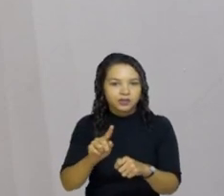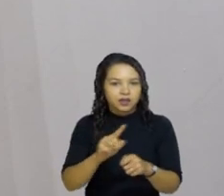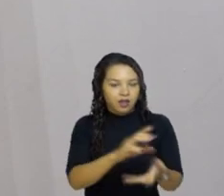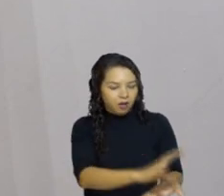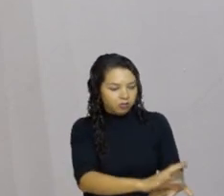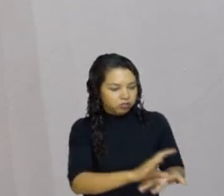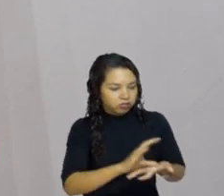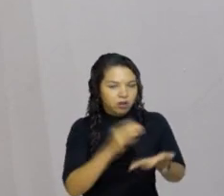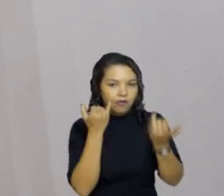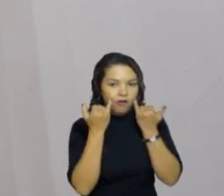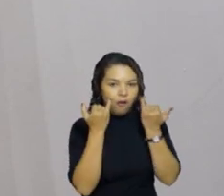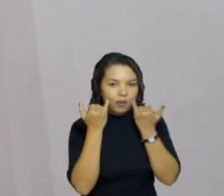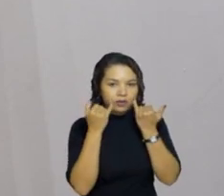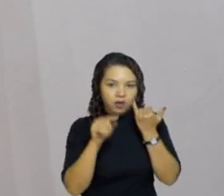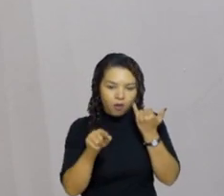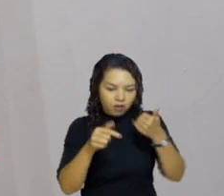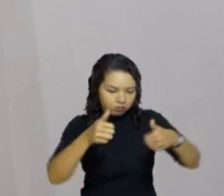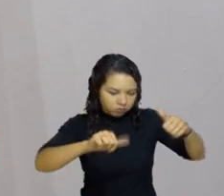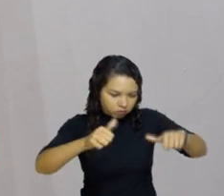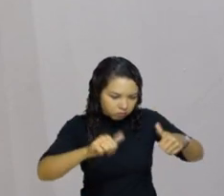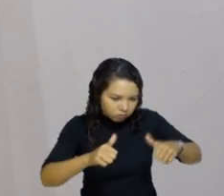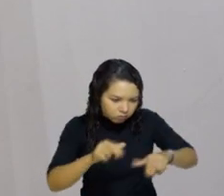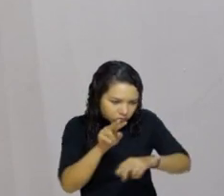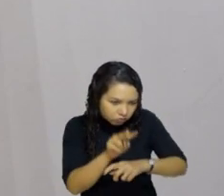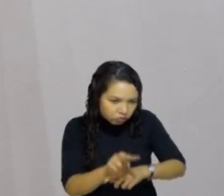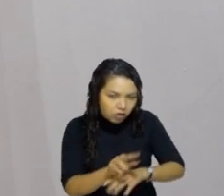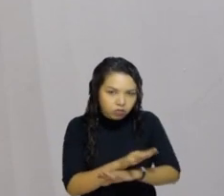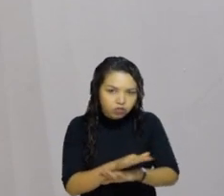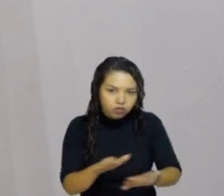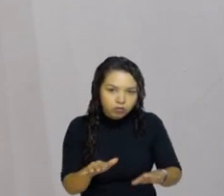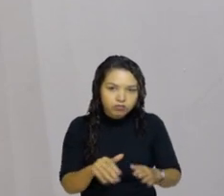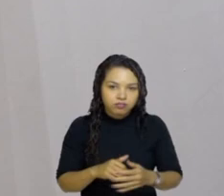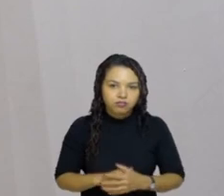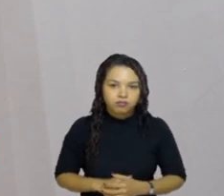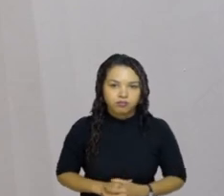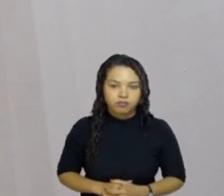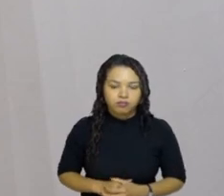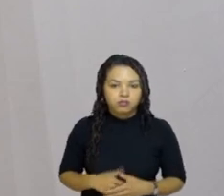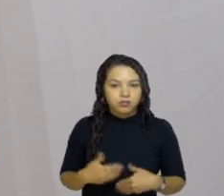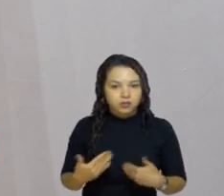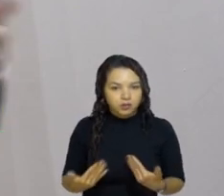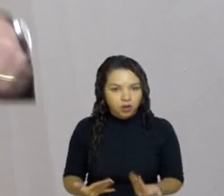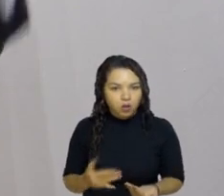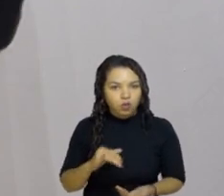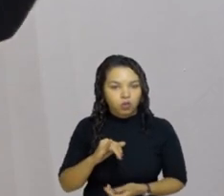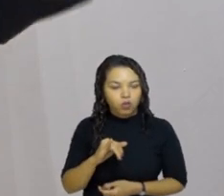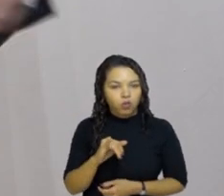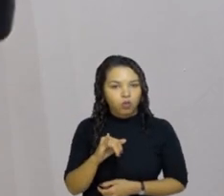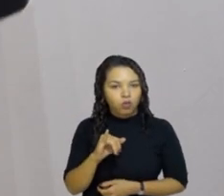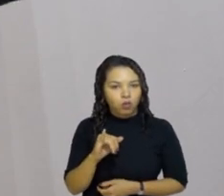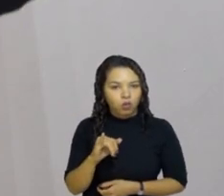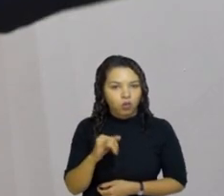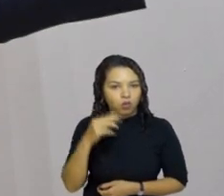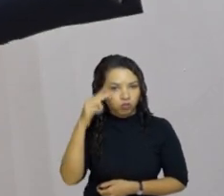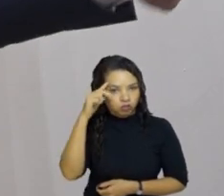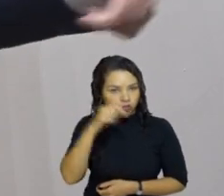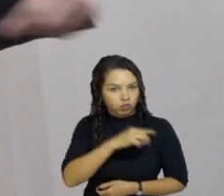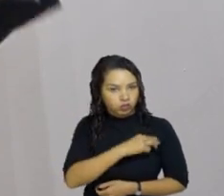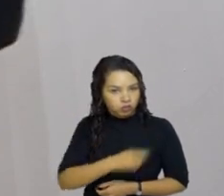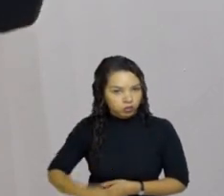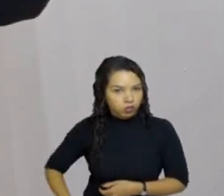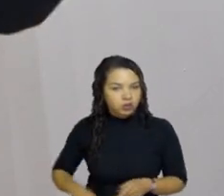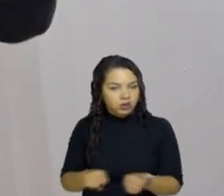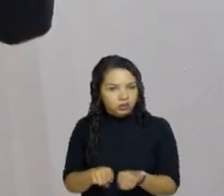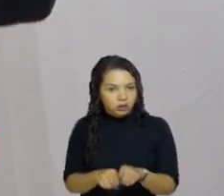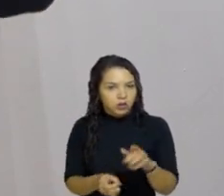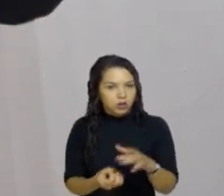da informação. O governador Jorginho também criou o portal Foragidos, que era um processo